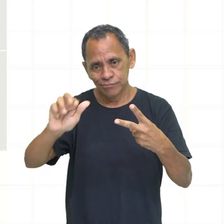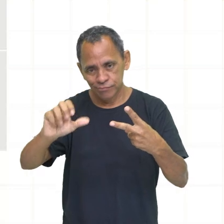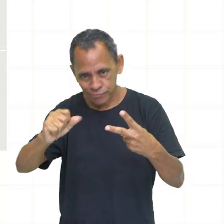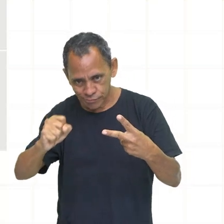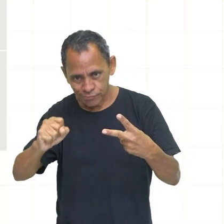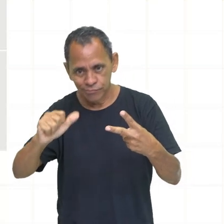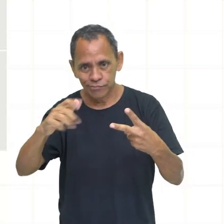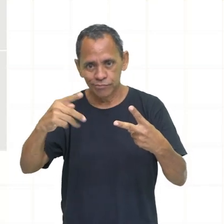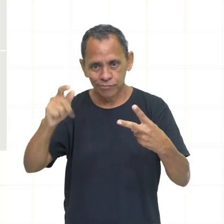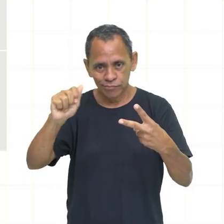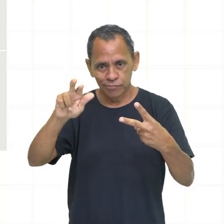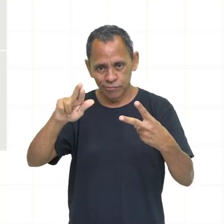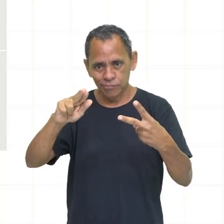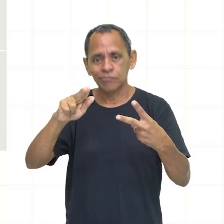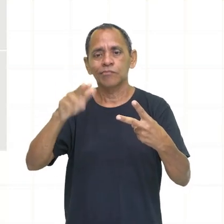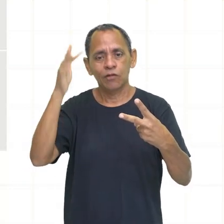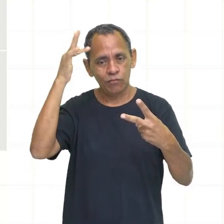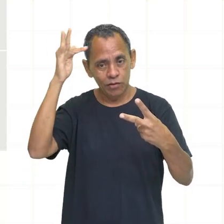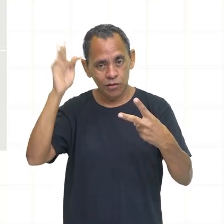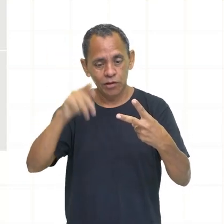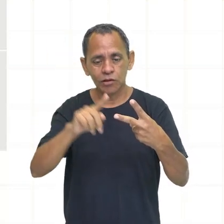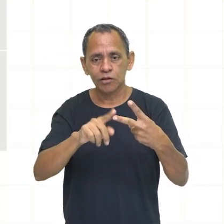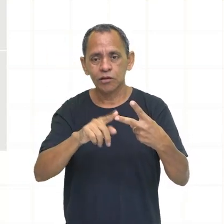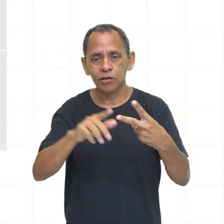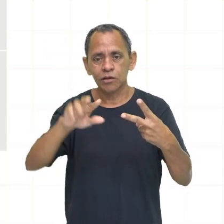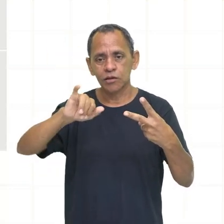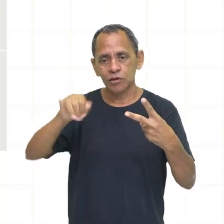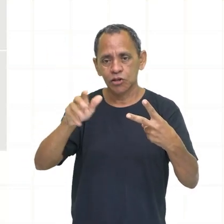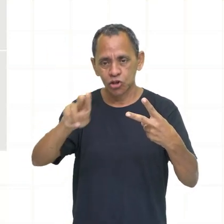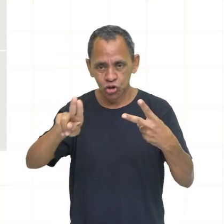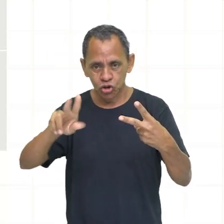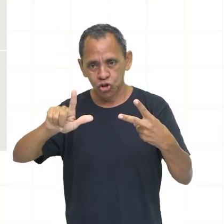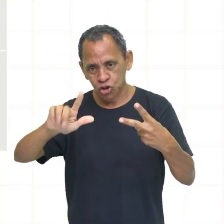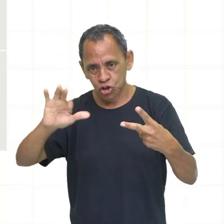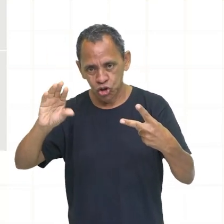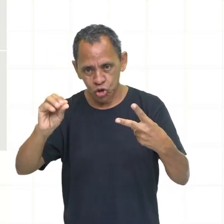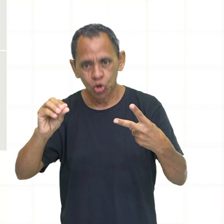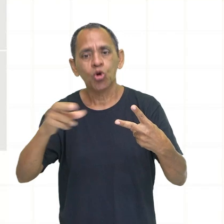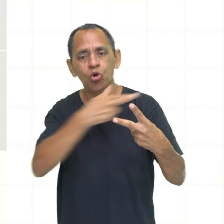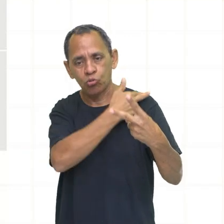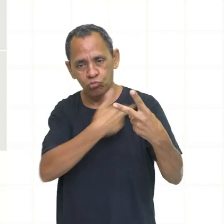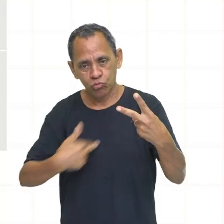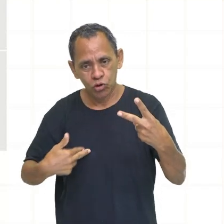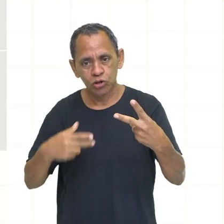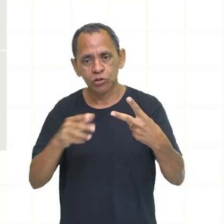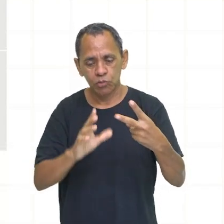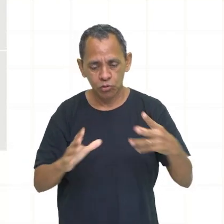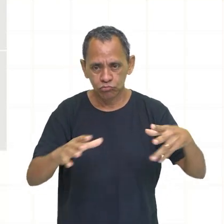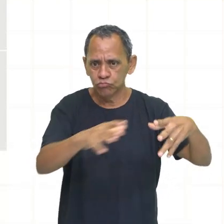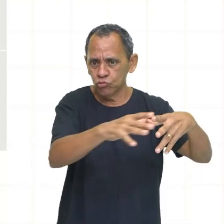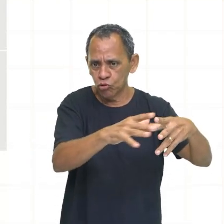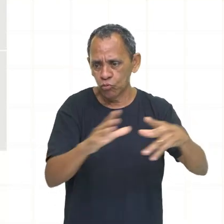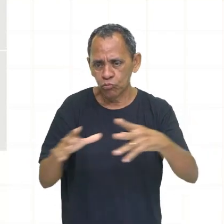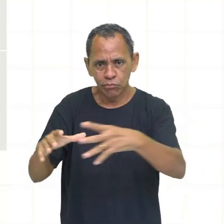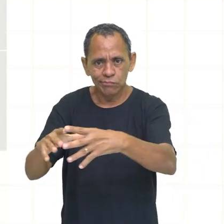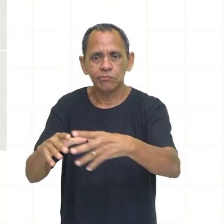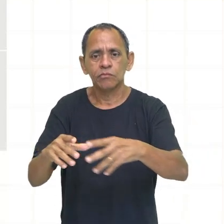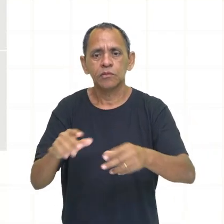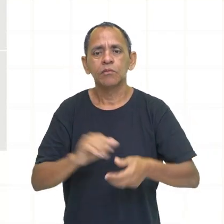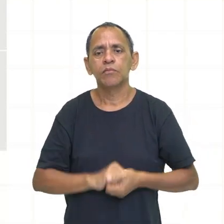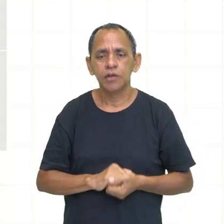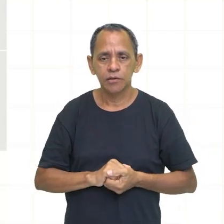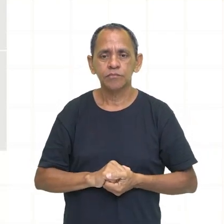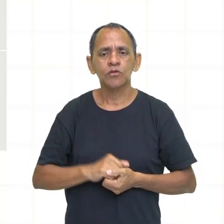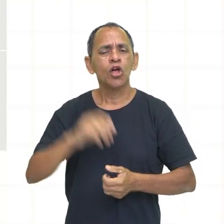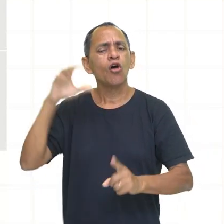Gaspar da Silveira Martins, que era federalista, e Júlio de Castilhos, que era republicano. Quais são